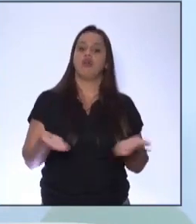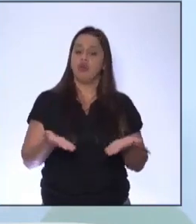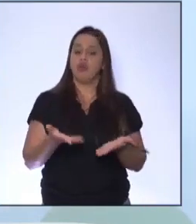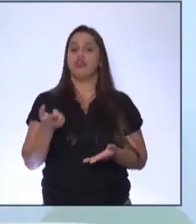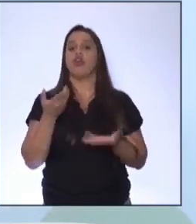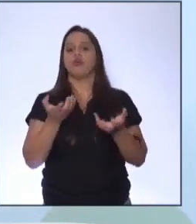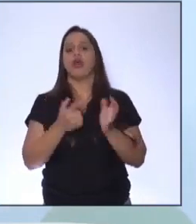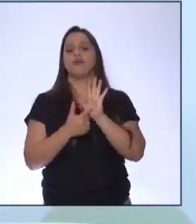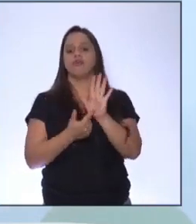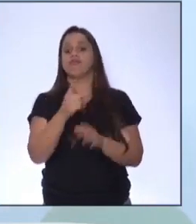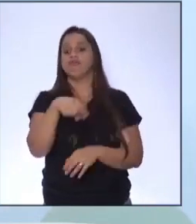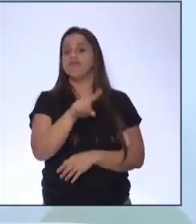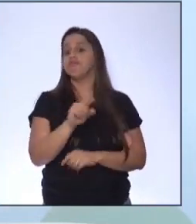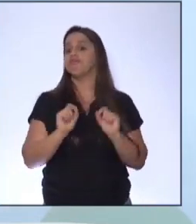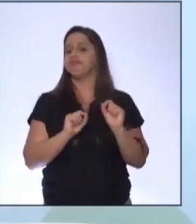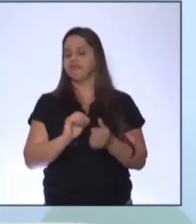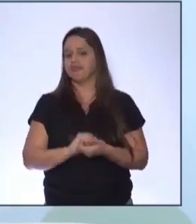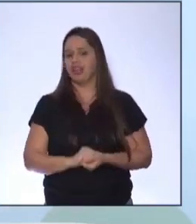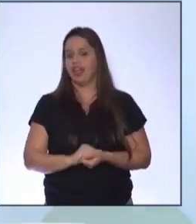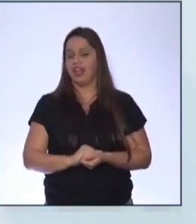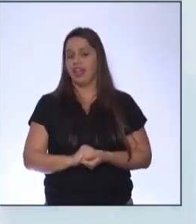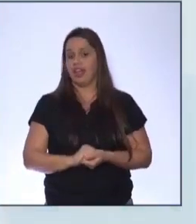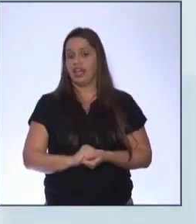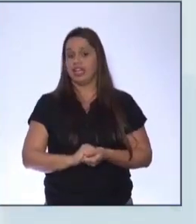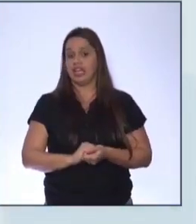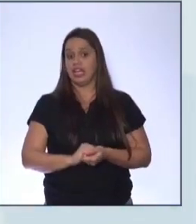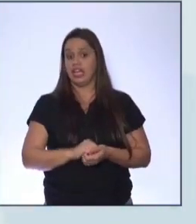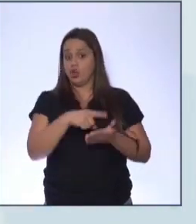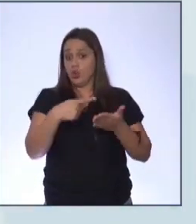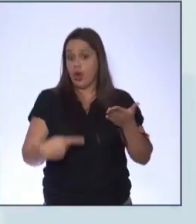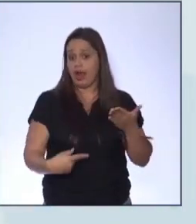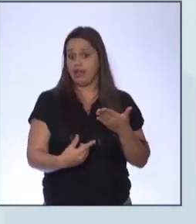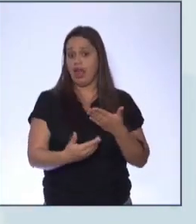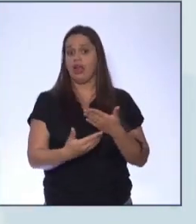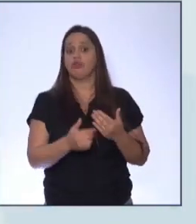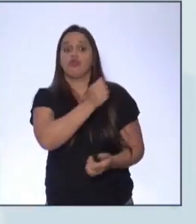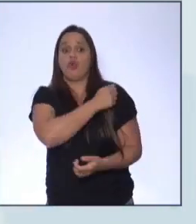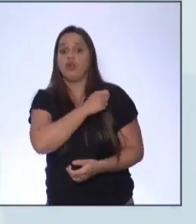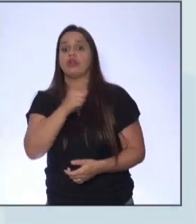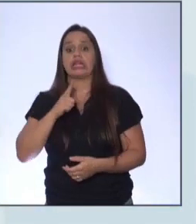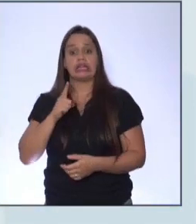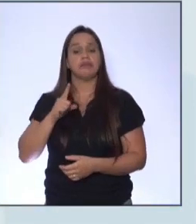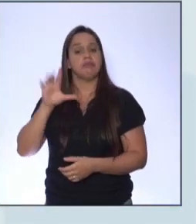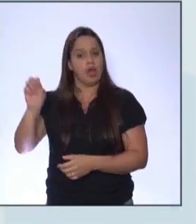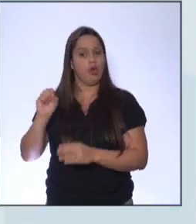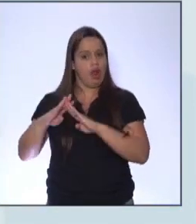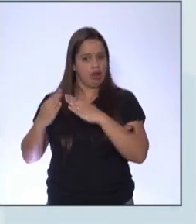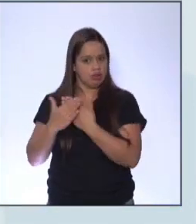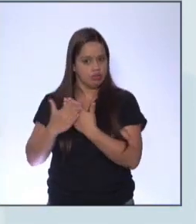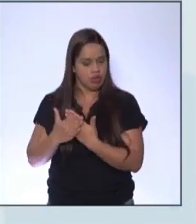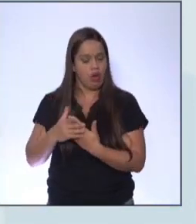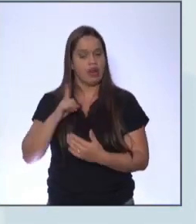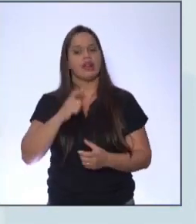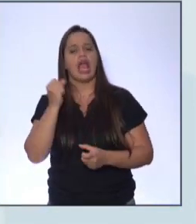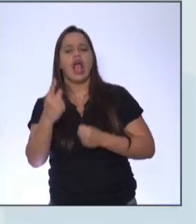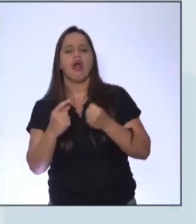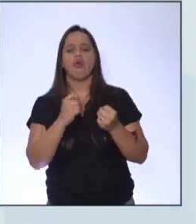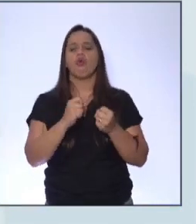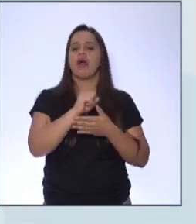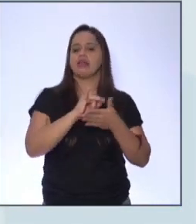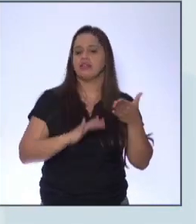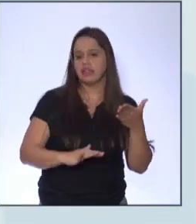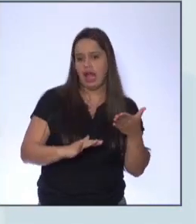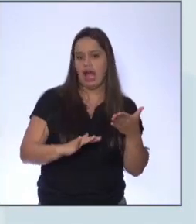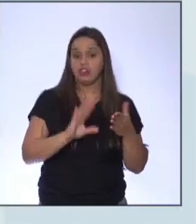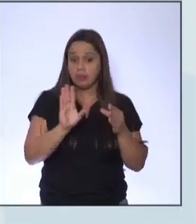também que no caderno do aluno que vocês têm aí na escola, vocês podem falar com o professor de vocês. A gente tem algumas atividades para complementar